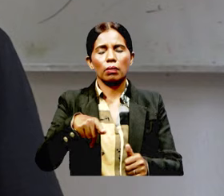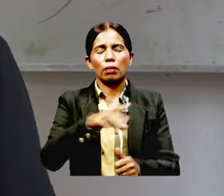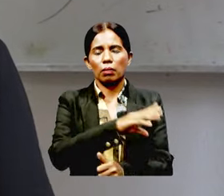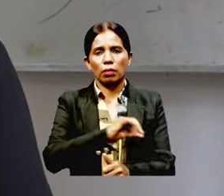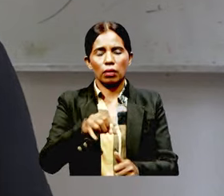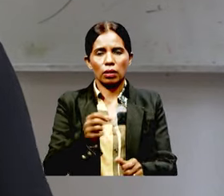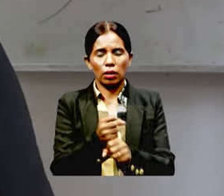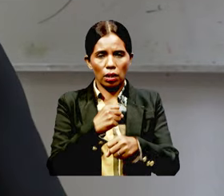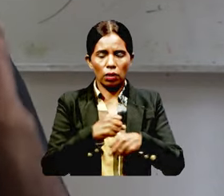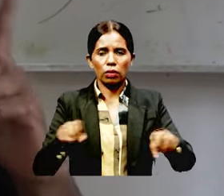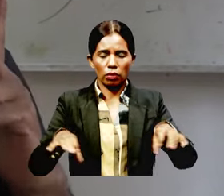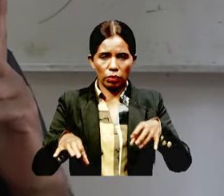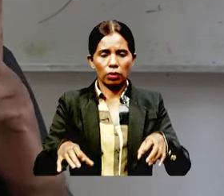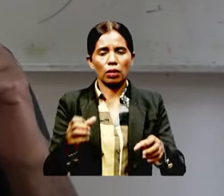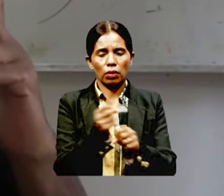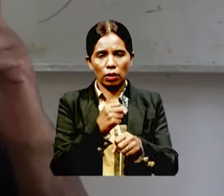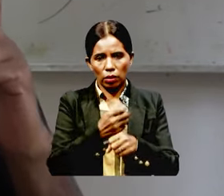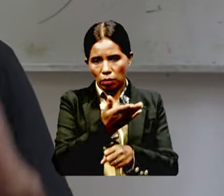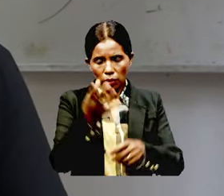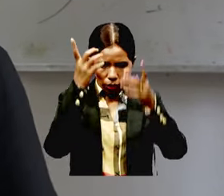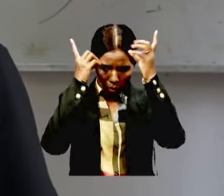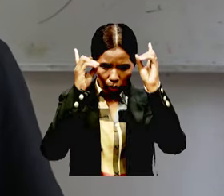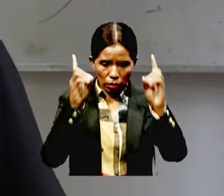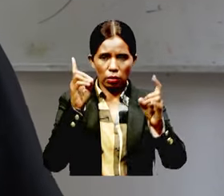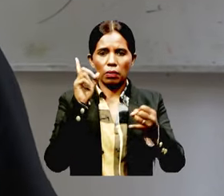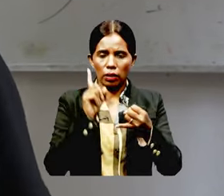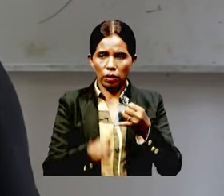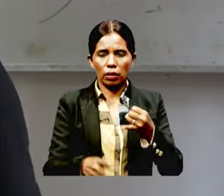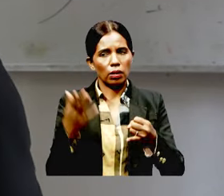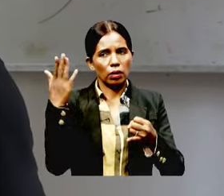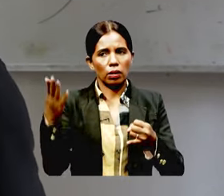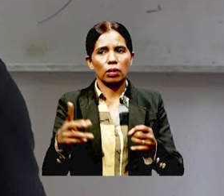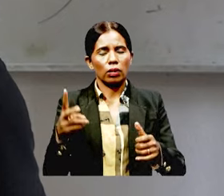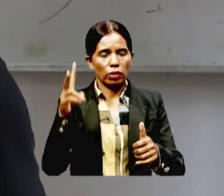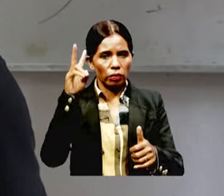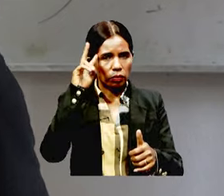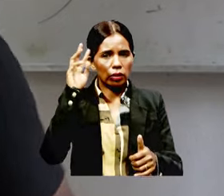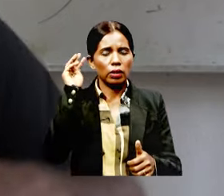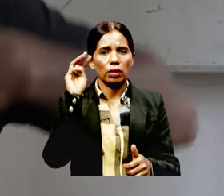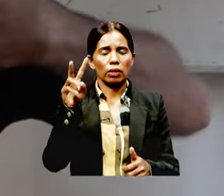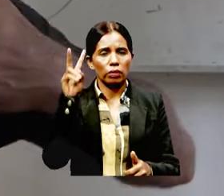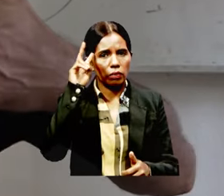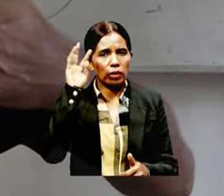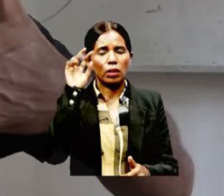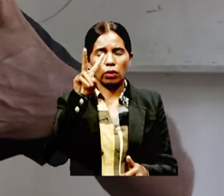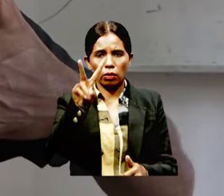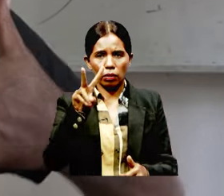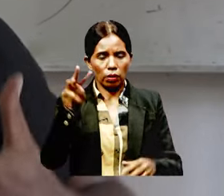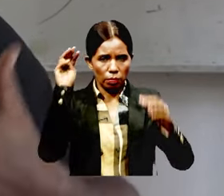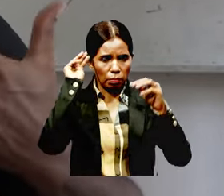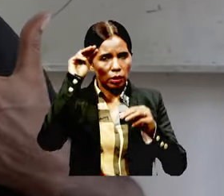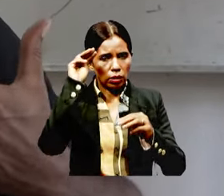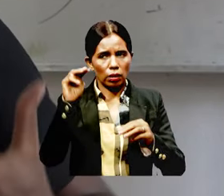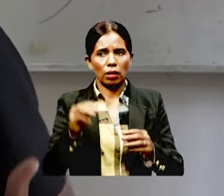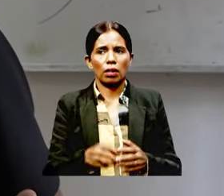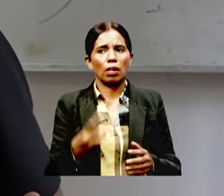mak atu harai buat tida ne. Ita bota in decisão ne bele ikus. Ia na bana ne ia visi na ingrua mos. Agora, ministra foti ni nia, ida ne